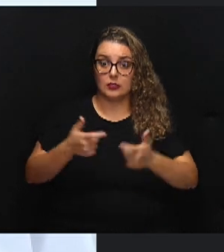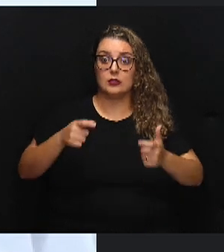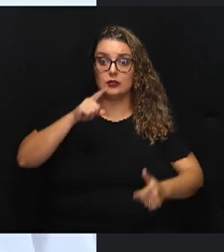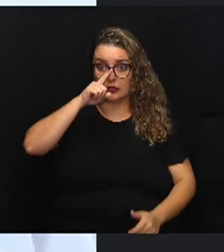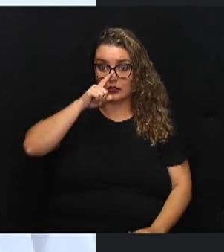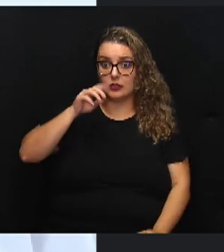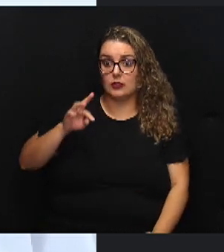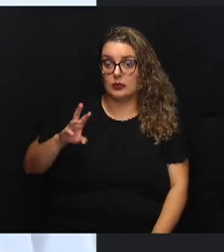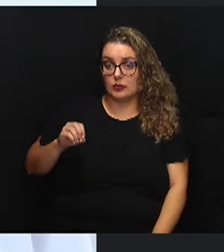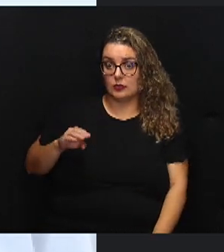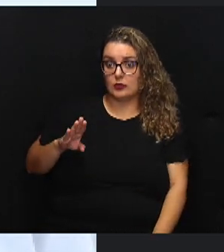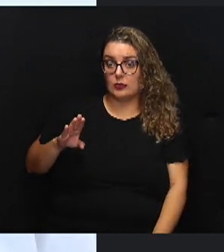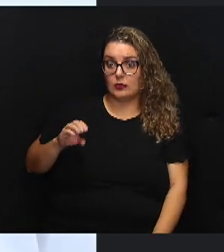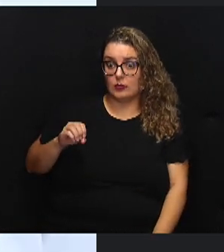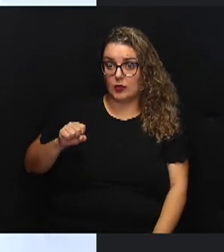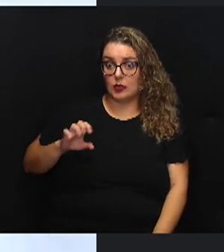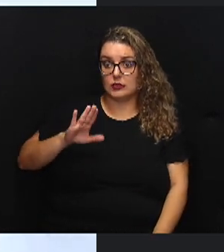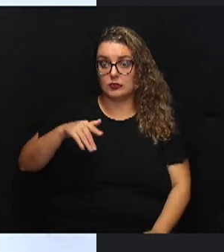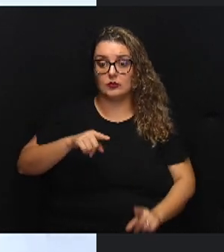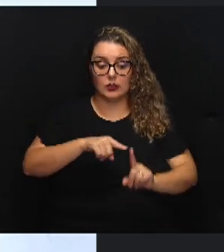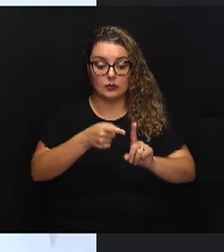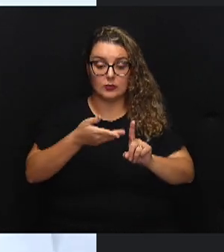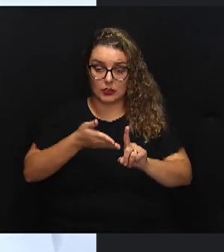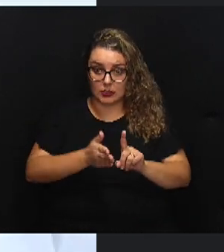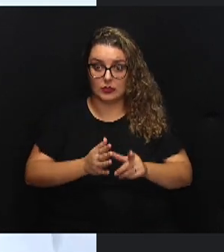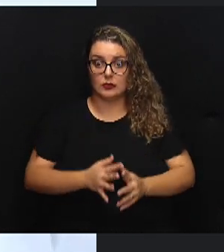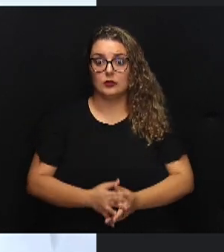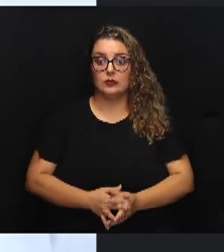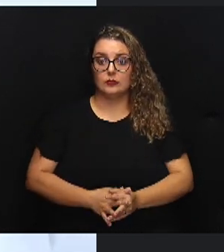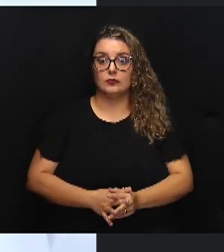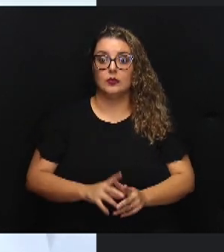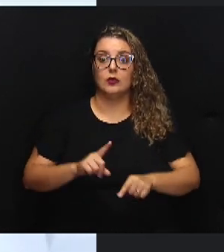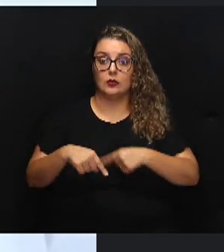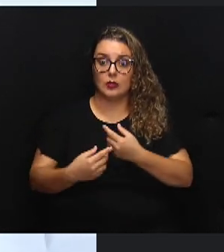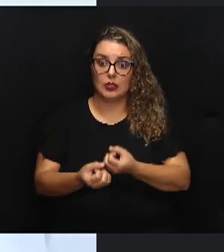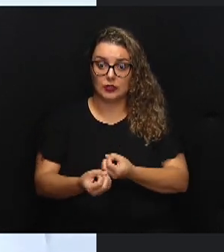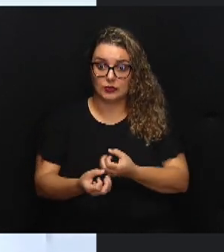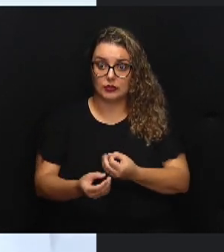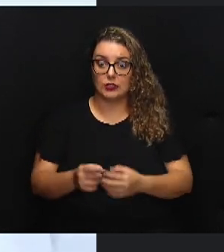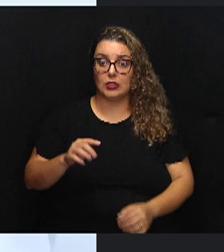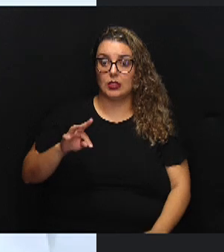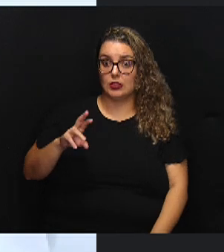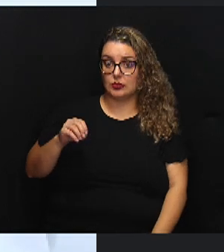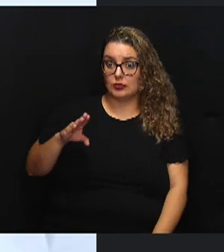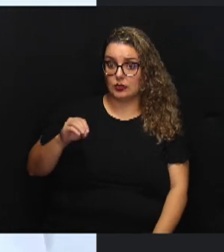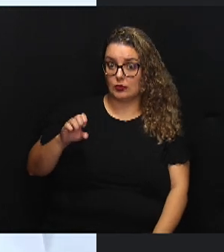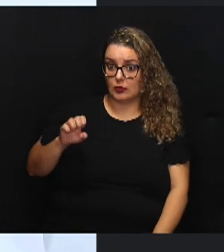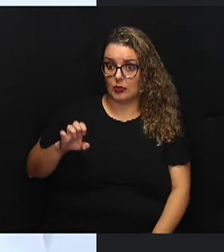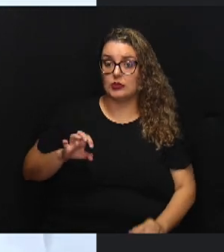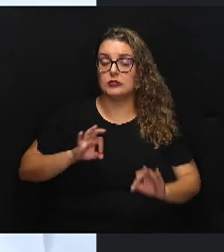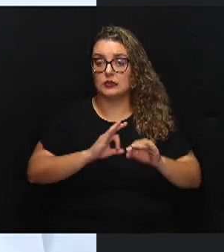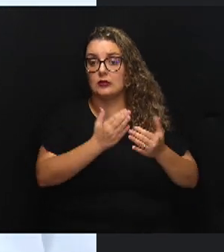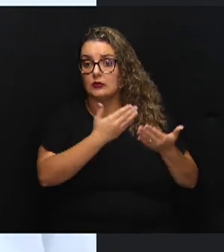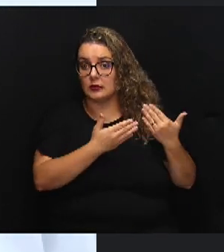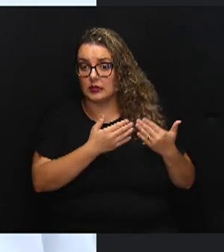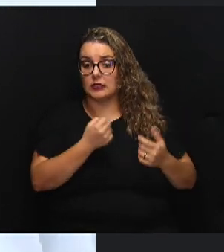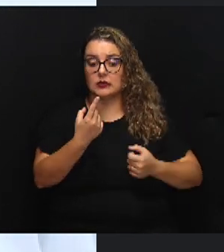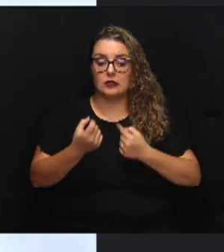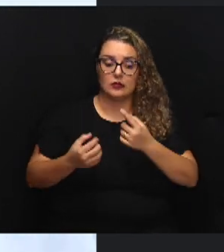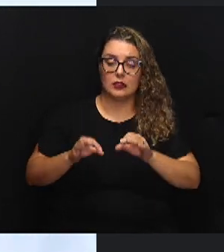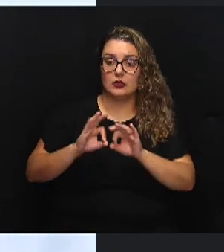trombose nas parturientes. O outro dado é trombose na família. Então, se alguém da